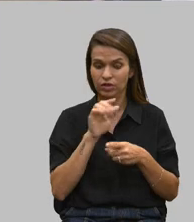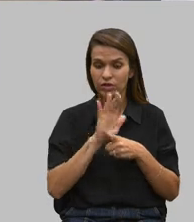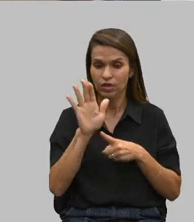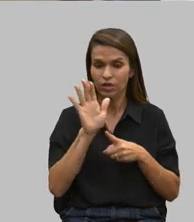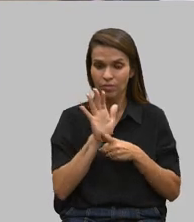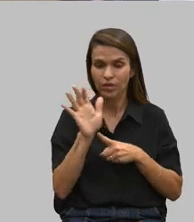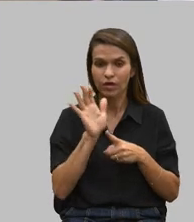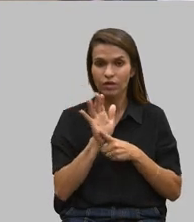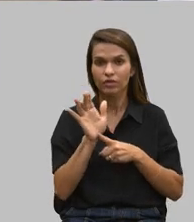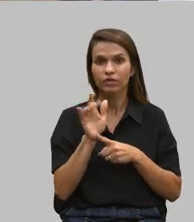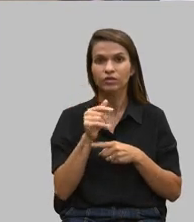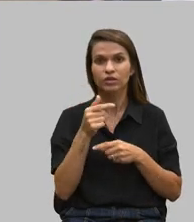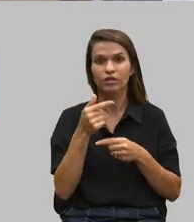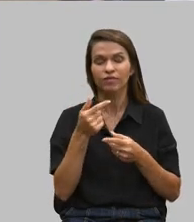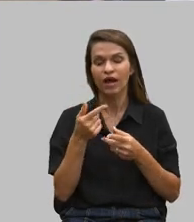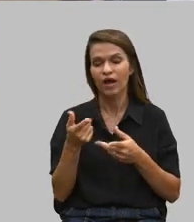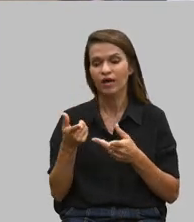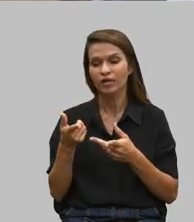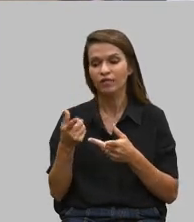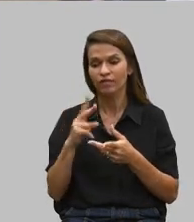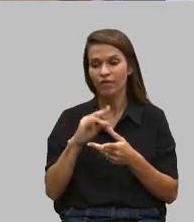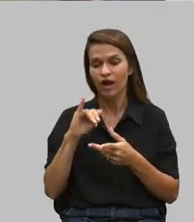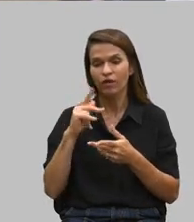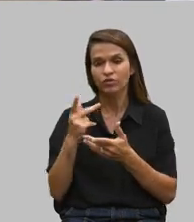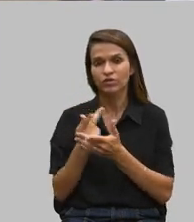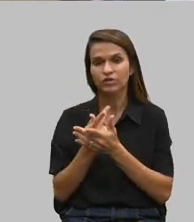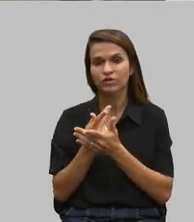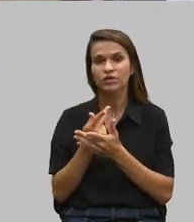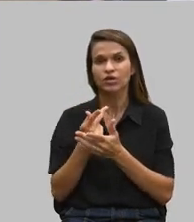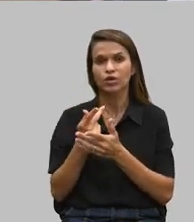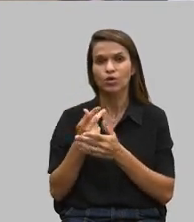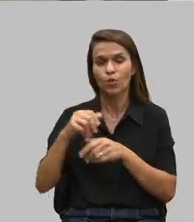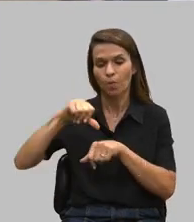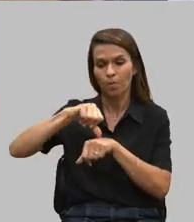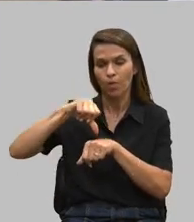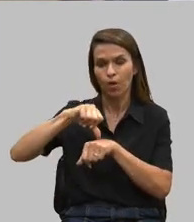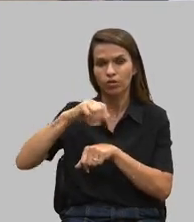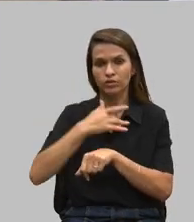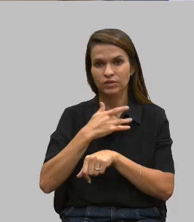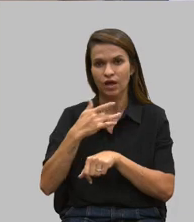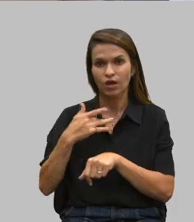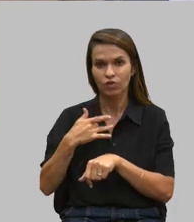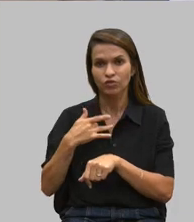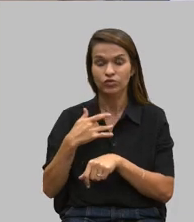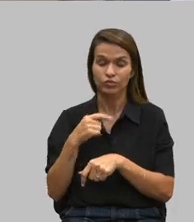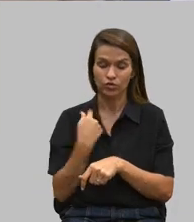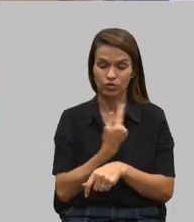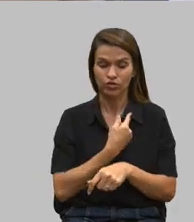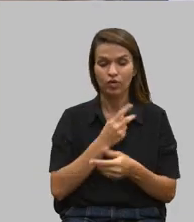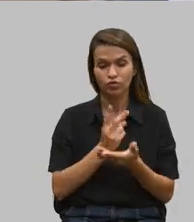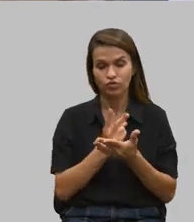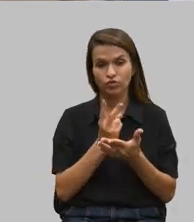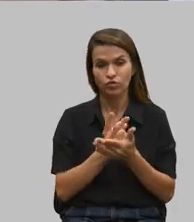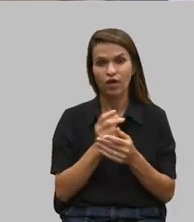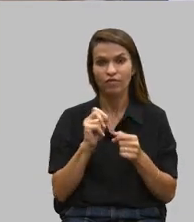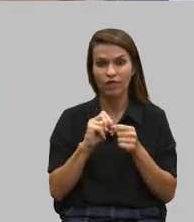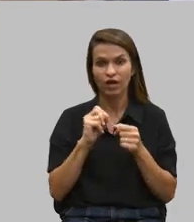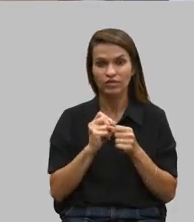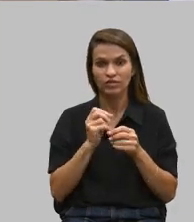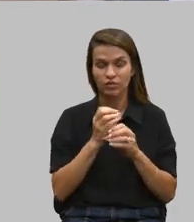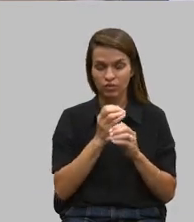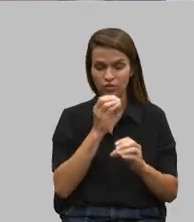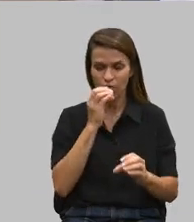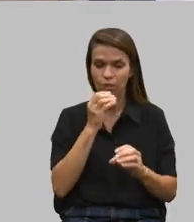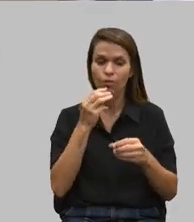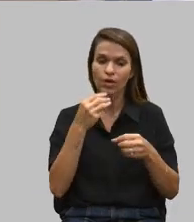represando no posto de saúde porque a gente vai continuar fazendo as nossas triagens e o importante que o município faça adesão